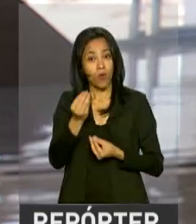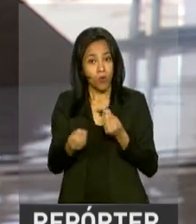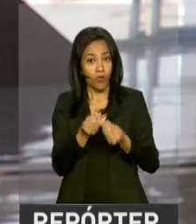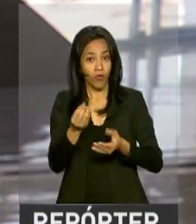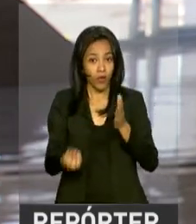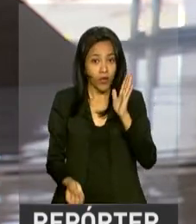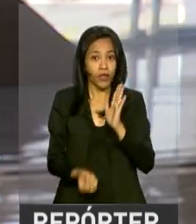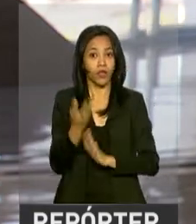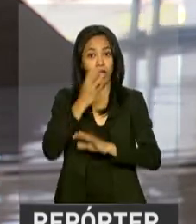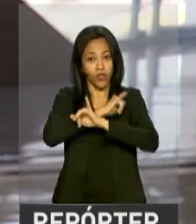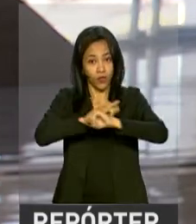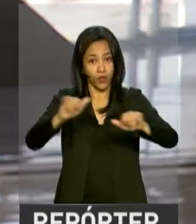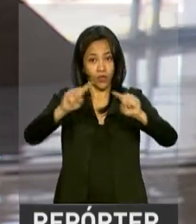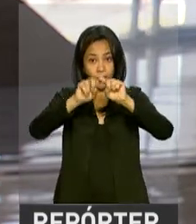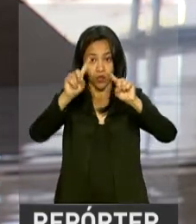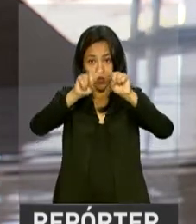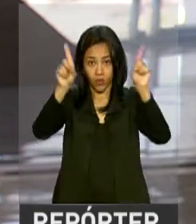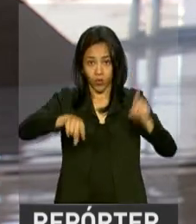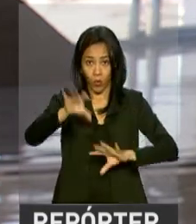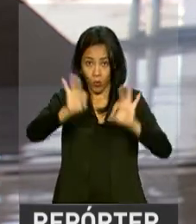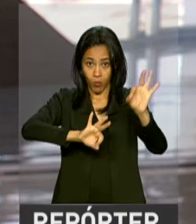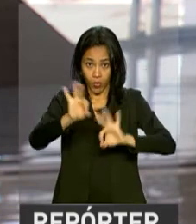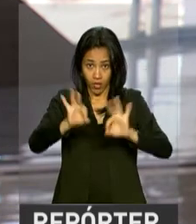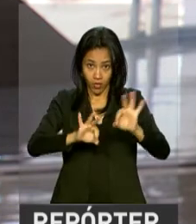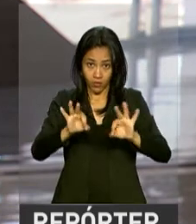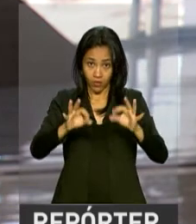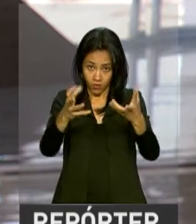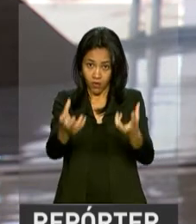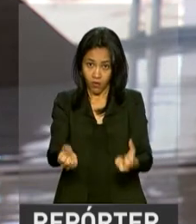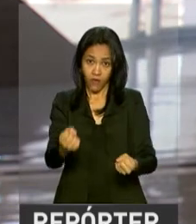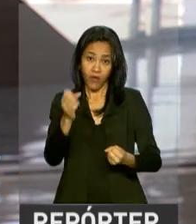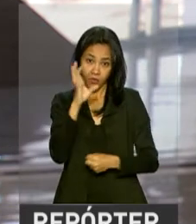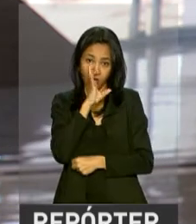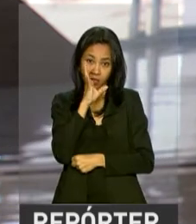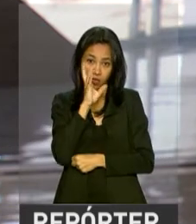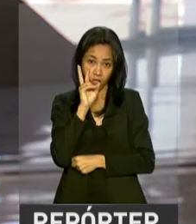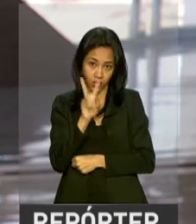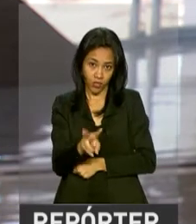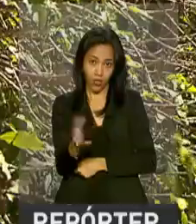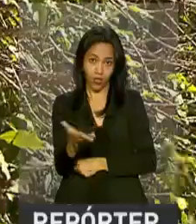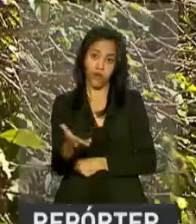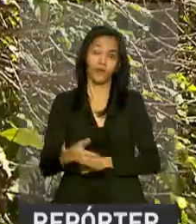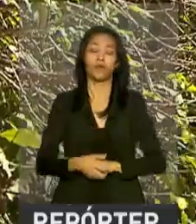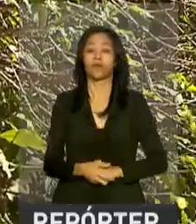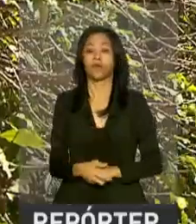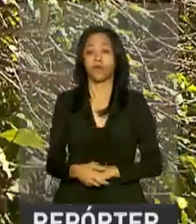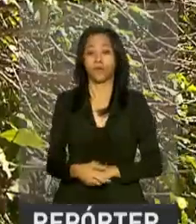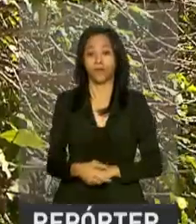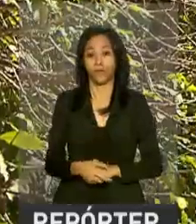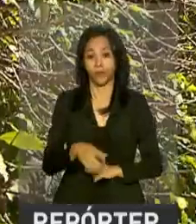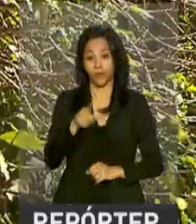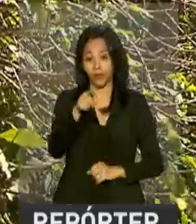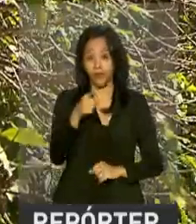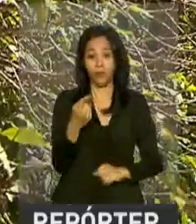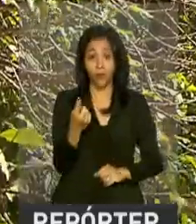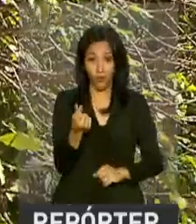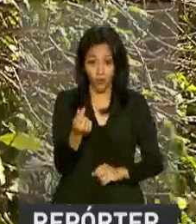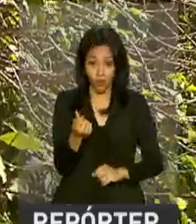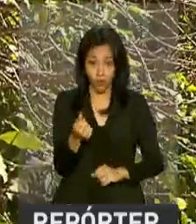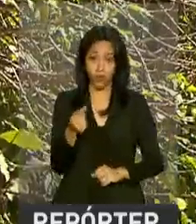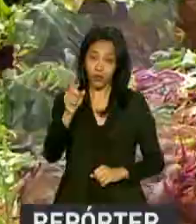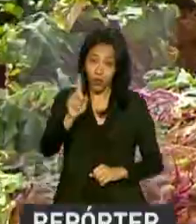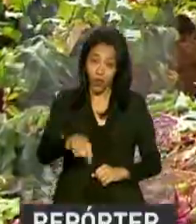ea gente acompanhou o anúncio do governo vamos assistir a matéria os recursos são destinados